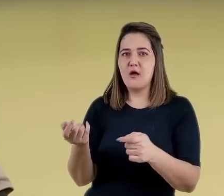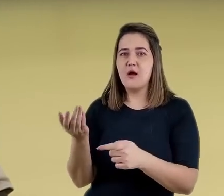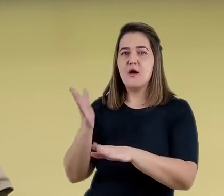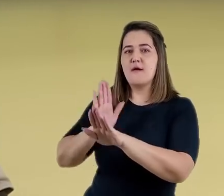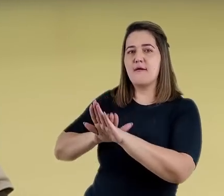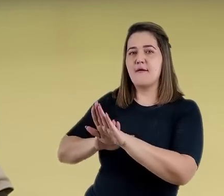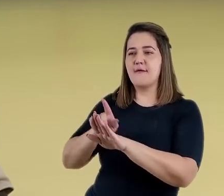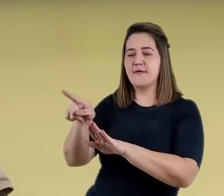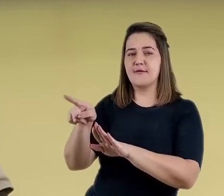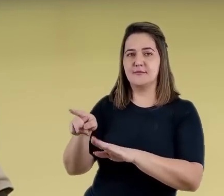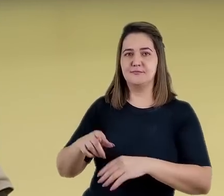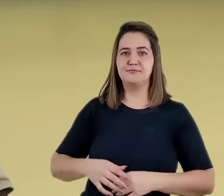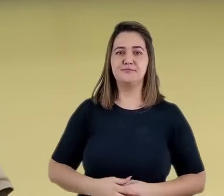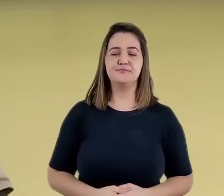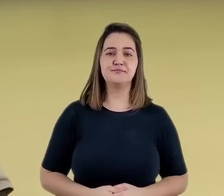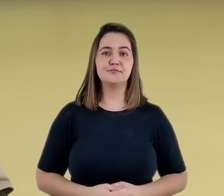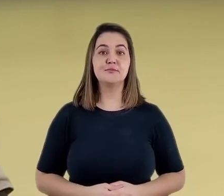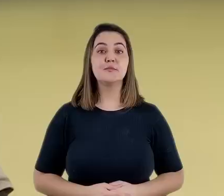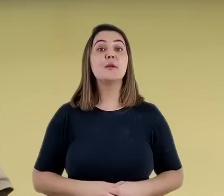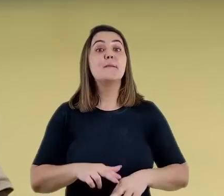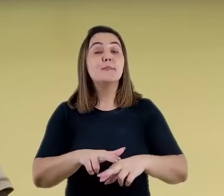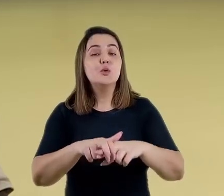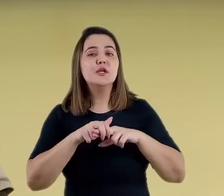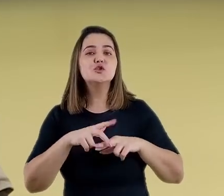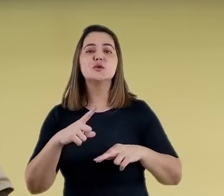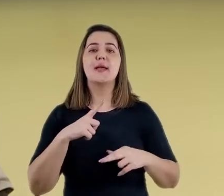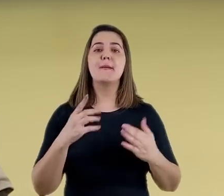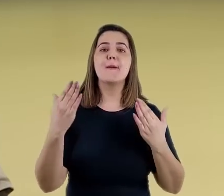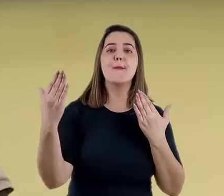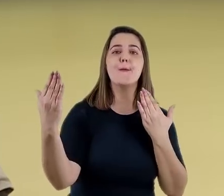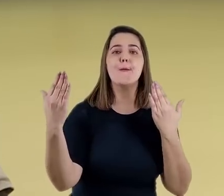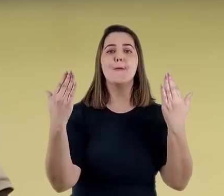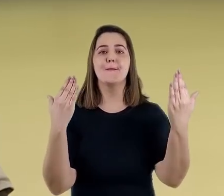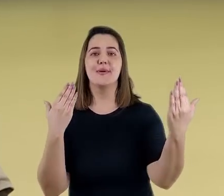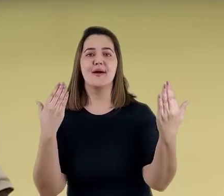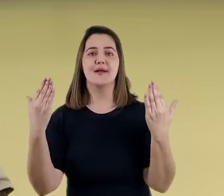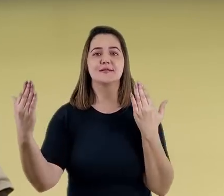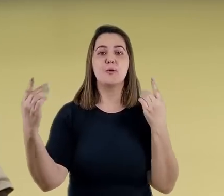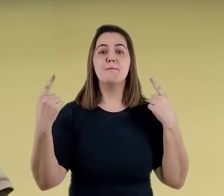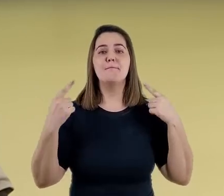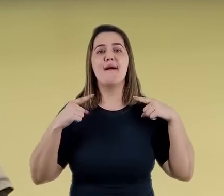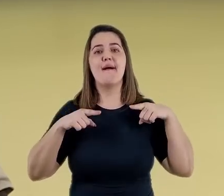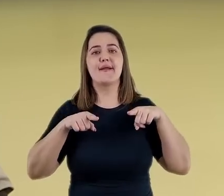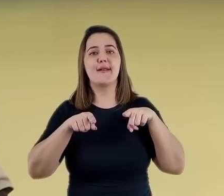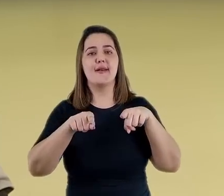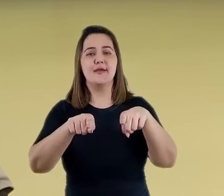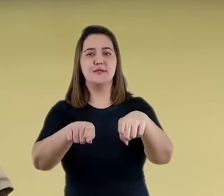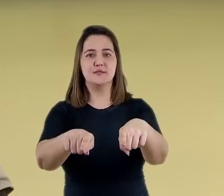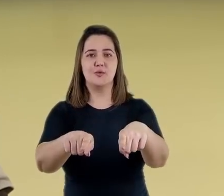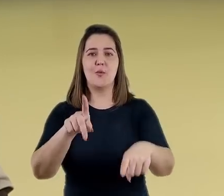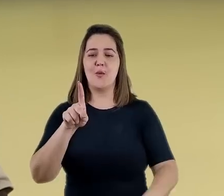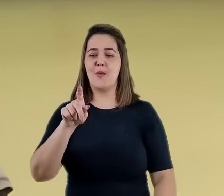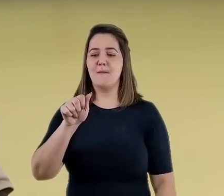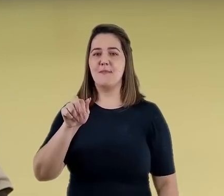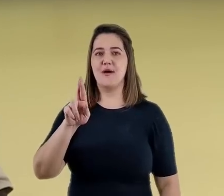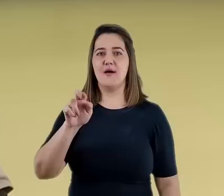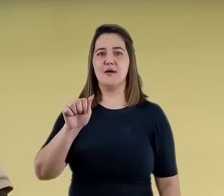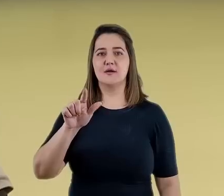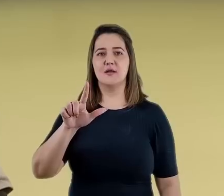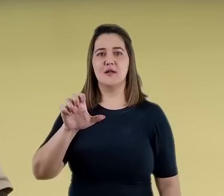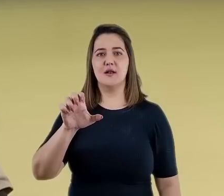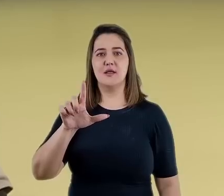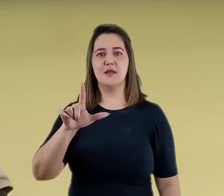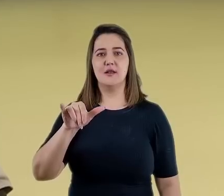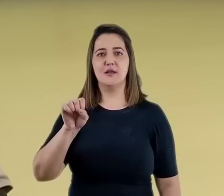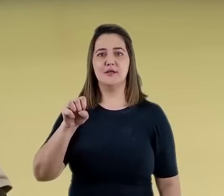entre duas personalidades que compartilham relações paralelas às coisas que fizeram e que